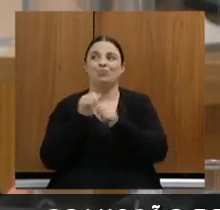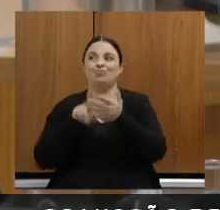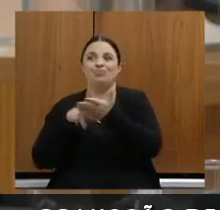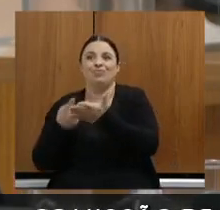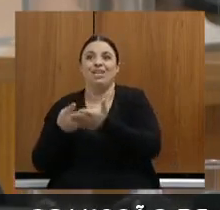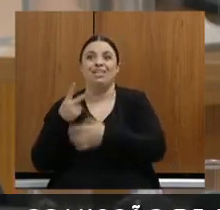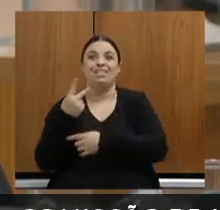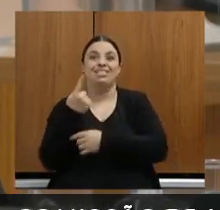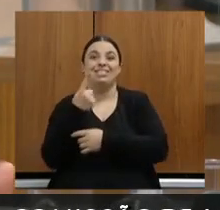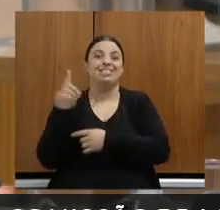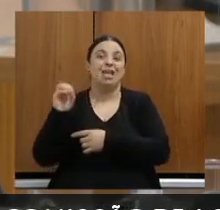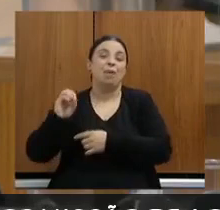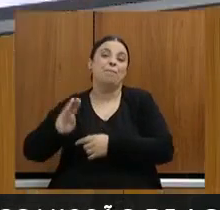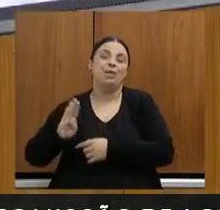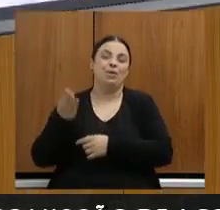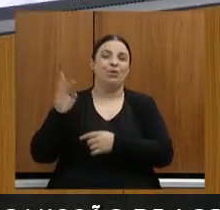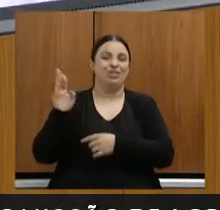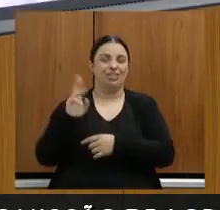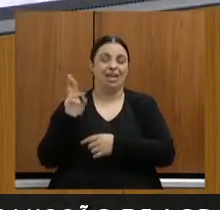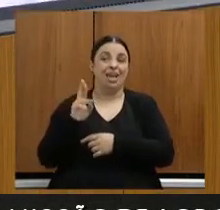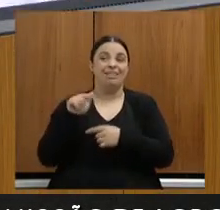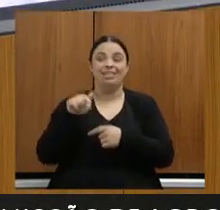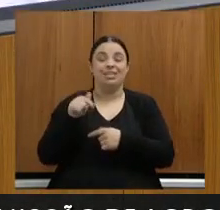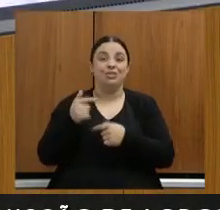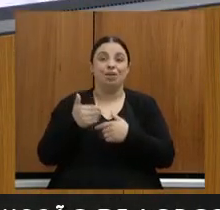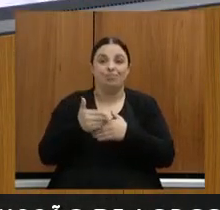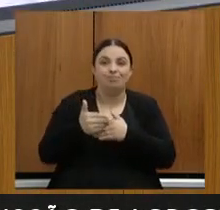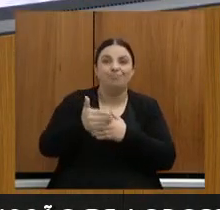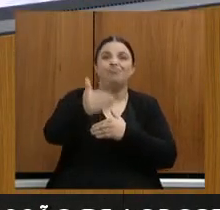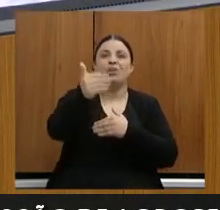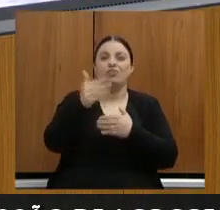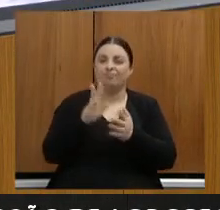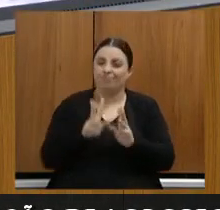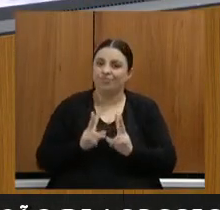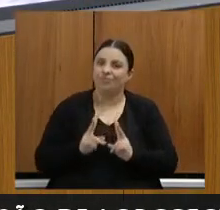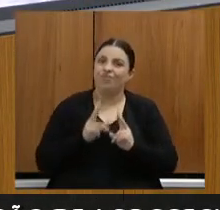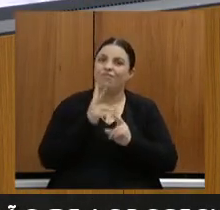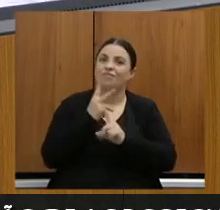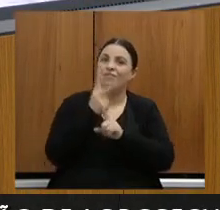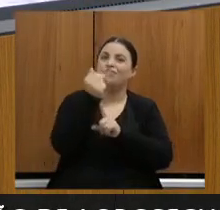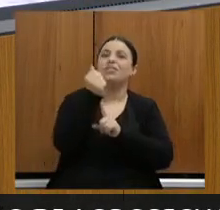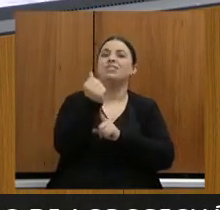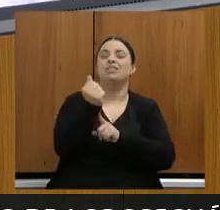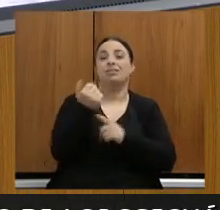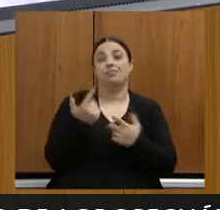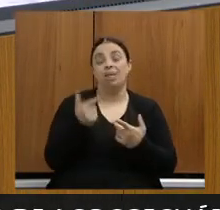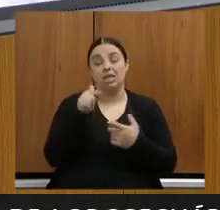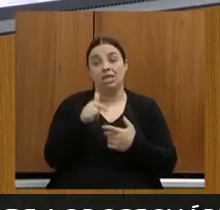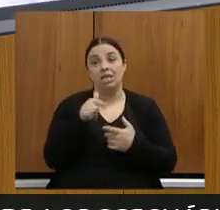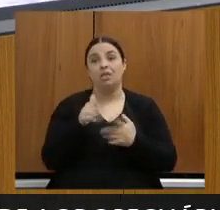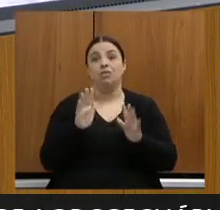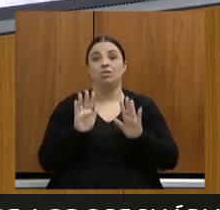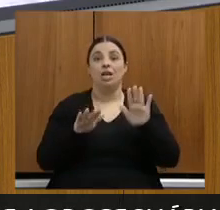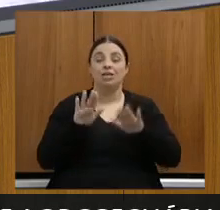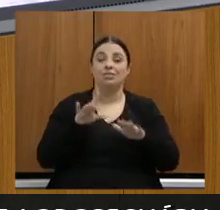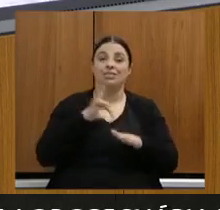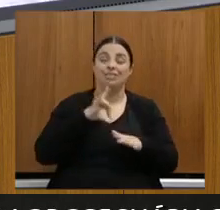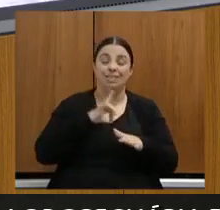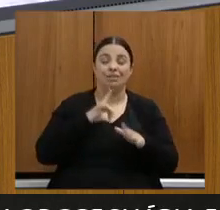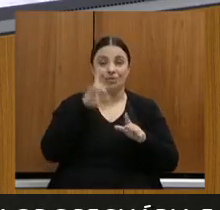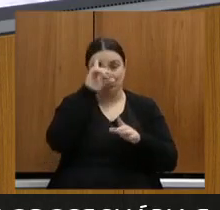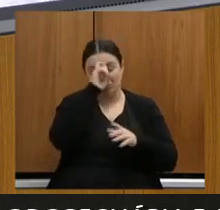de reais estão seja é as coisas andando para frente as coisas funcionando é claro que tudo isso né muitas vezes temos